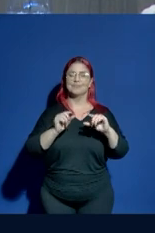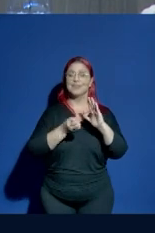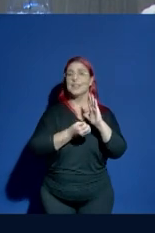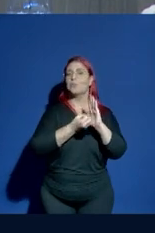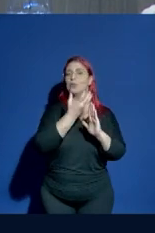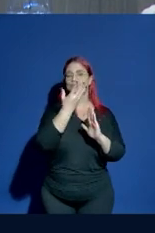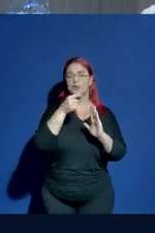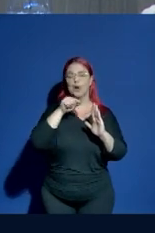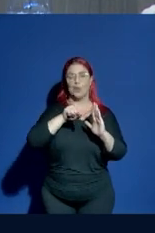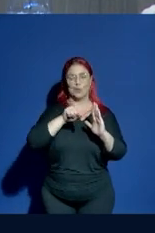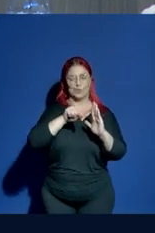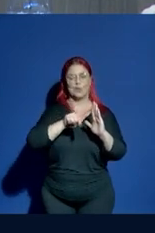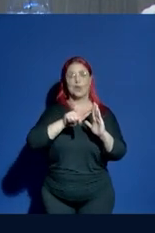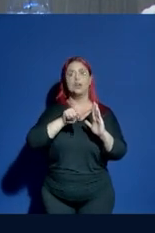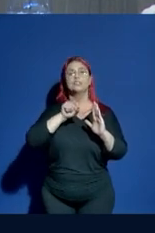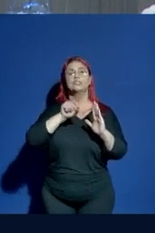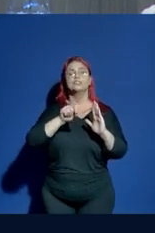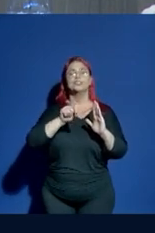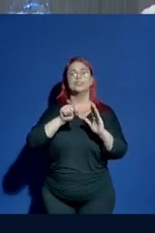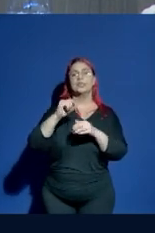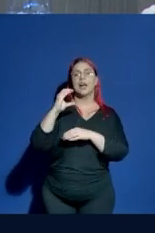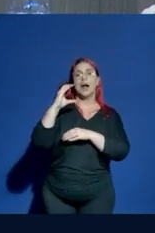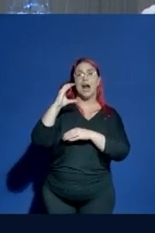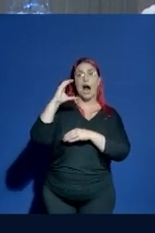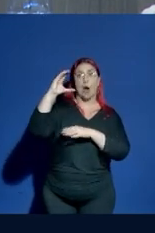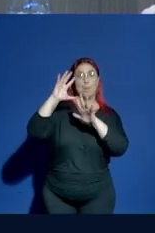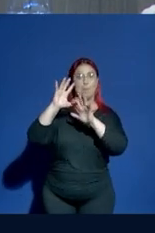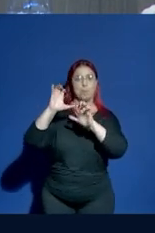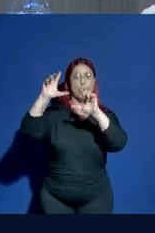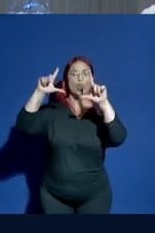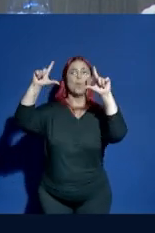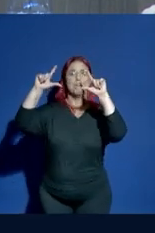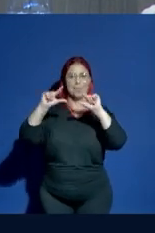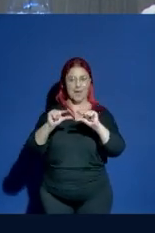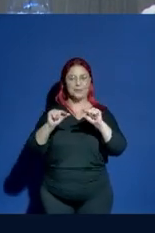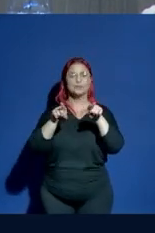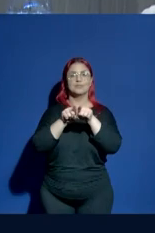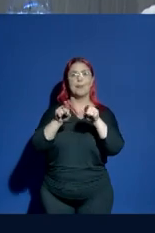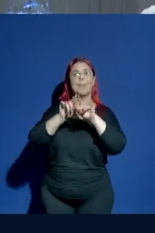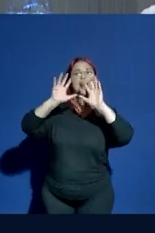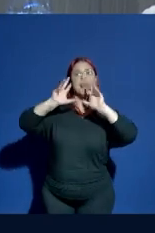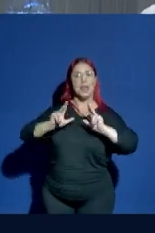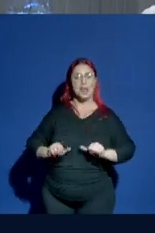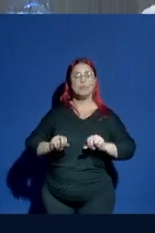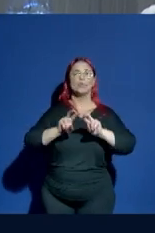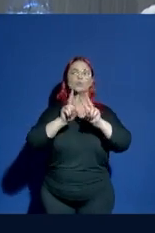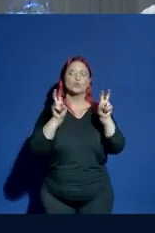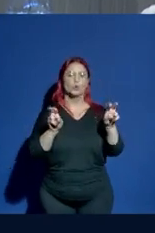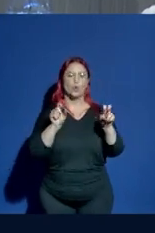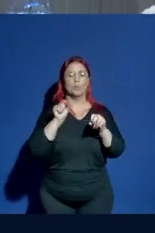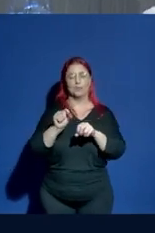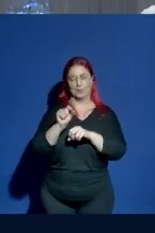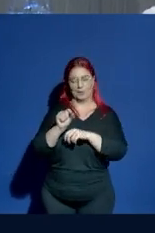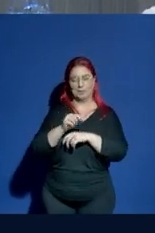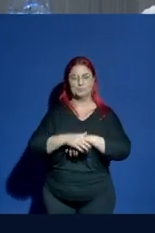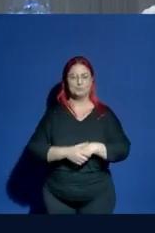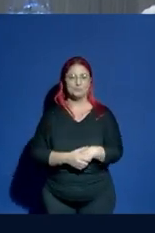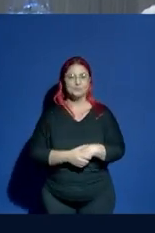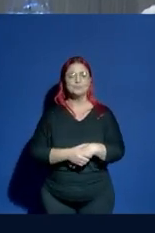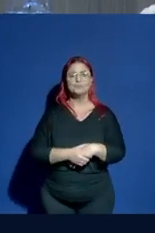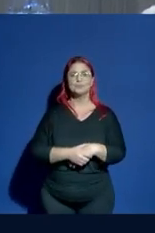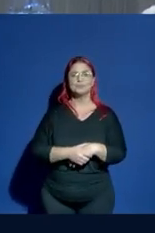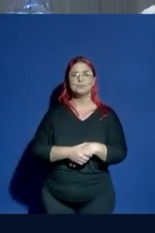energias limpas e renováveis para descarbonizar o mundo aí do setor elétrico através do hidrogênio verde e descarbonizar